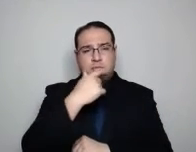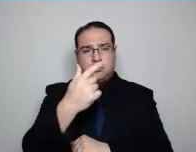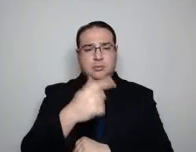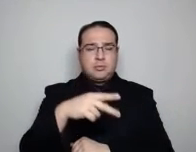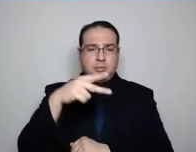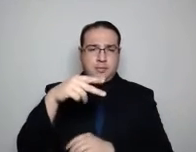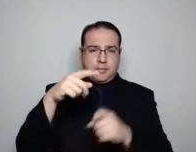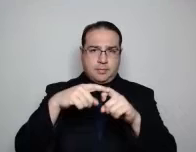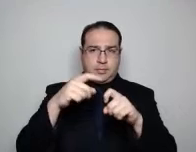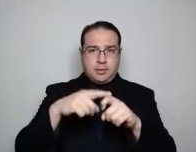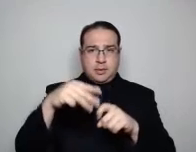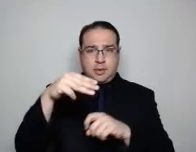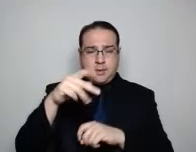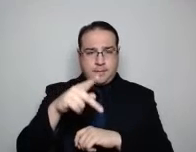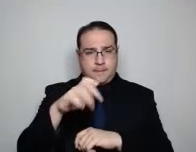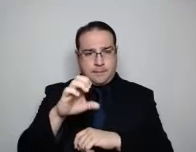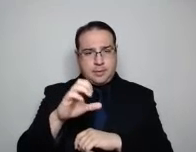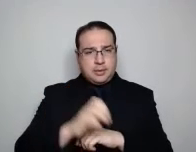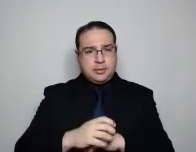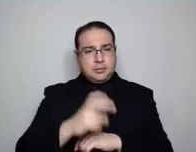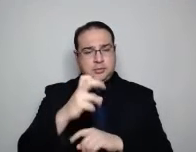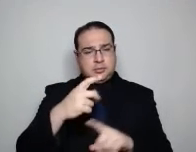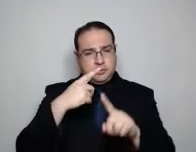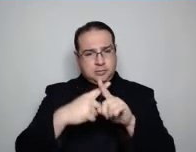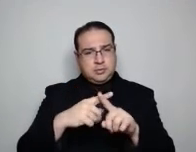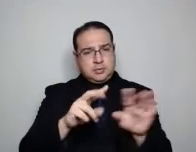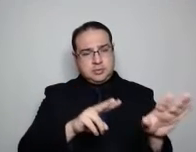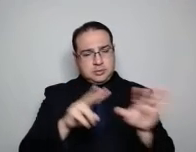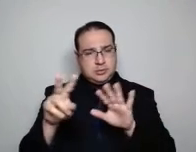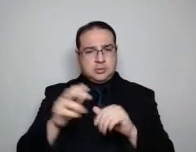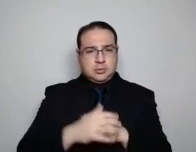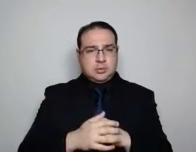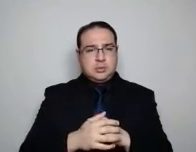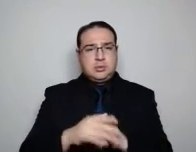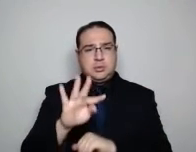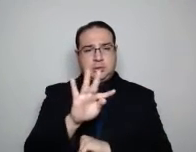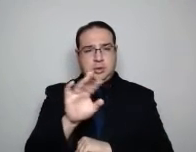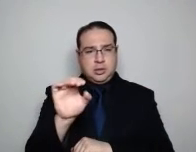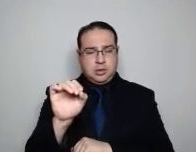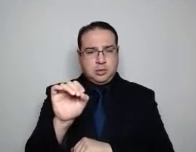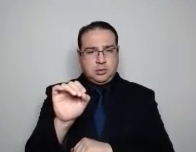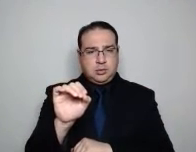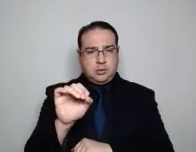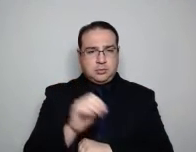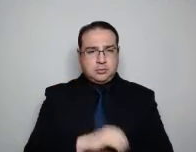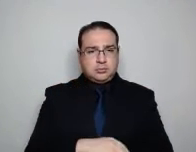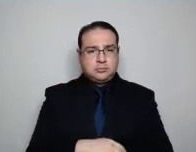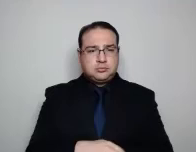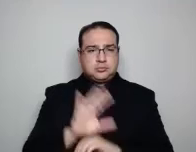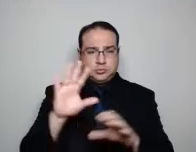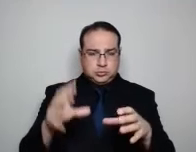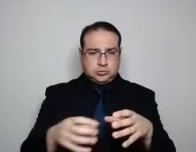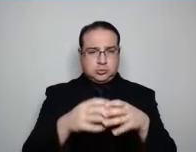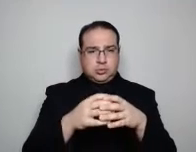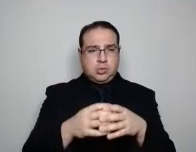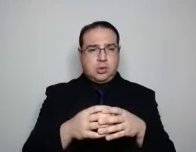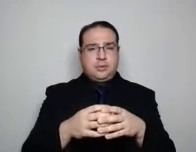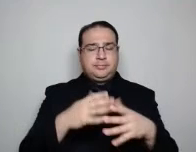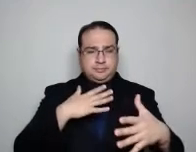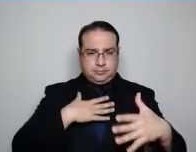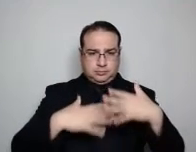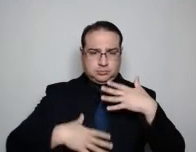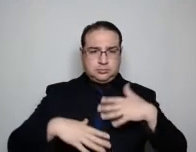por semana. Terapia ocupacional com integração sensorial, três vezes por